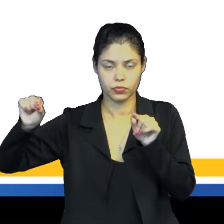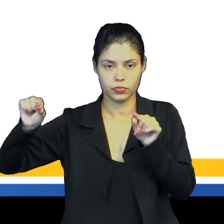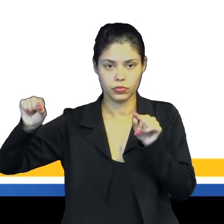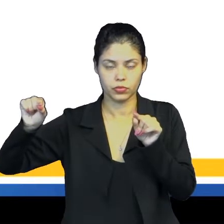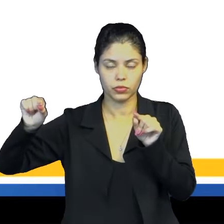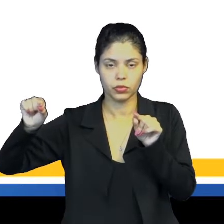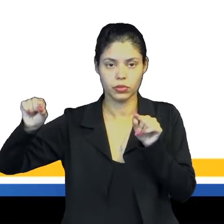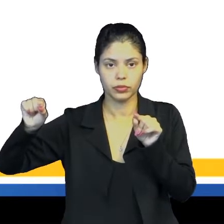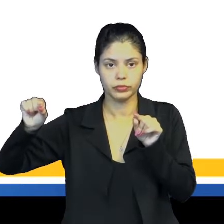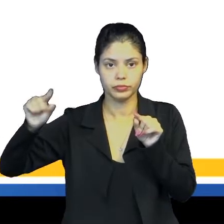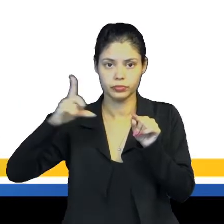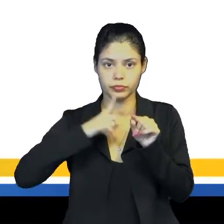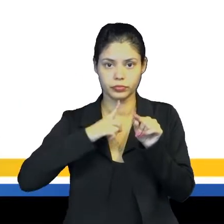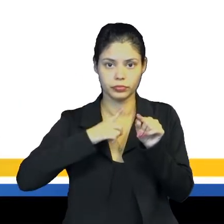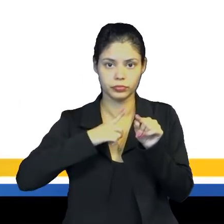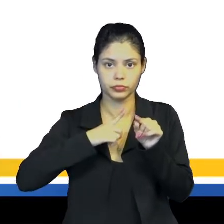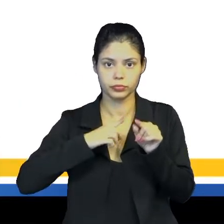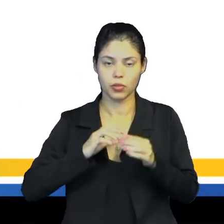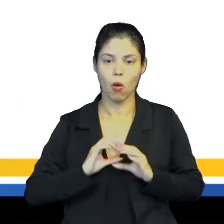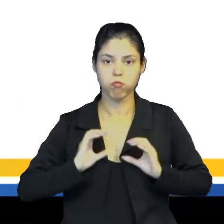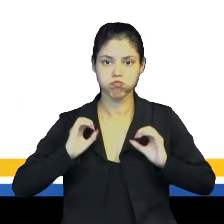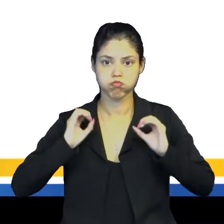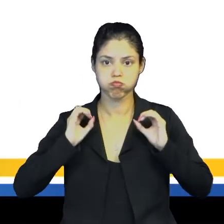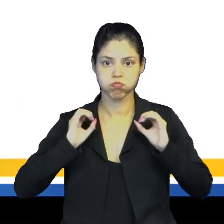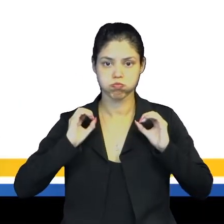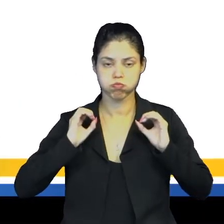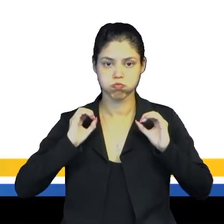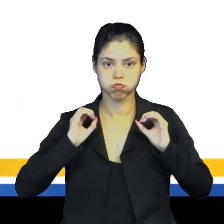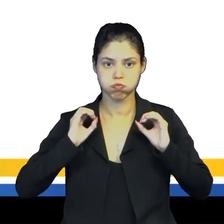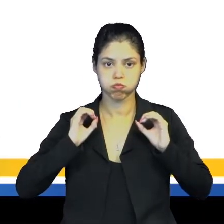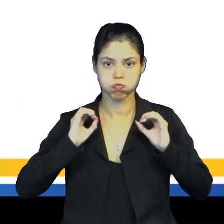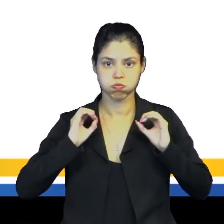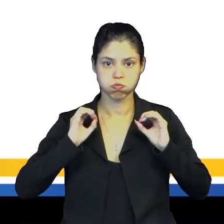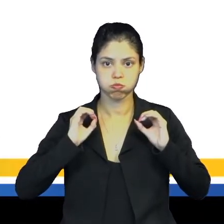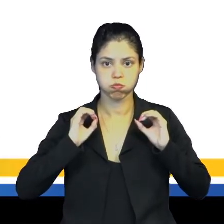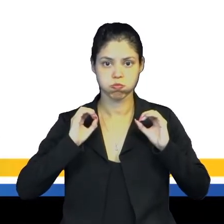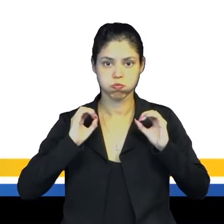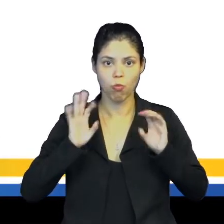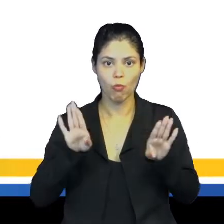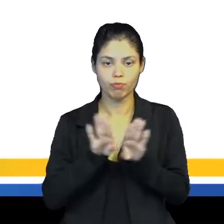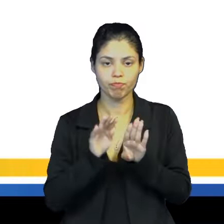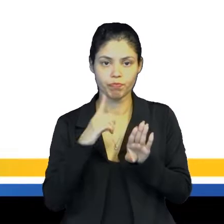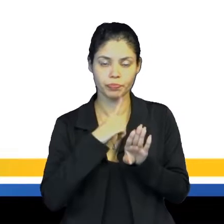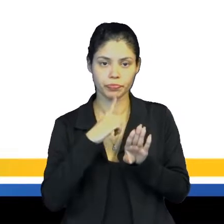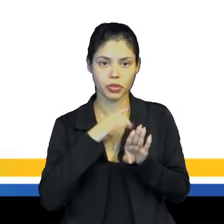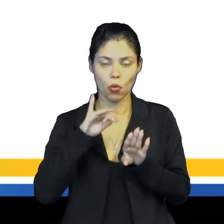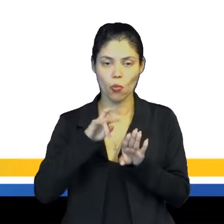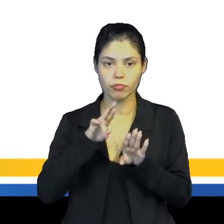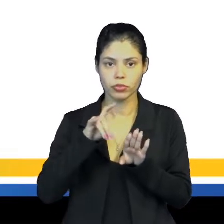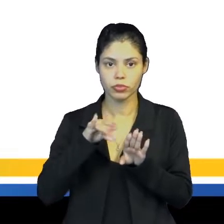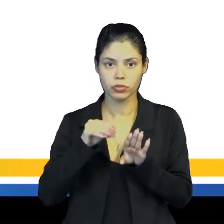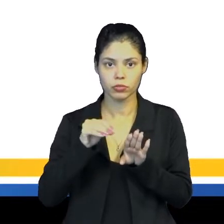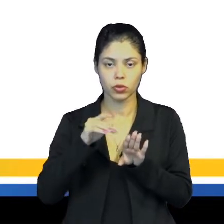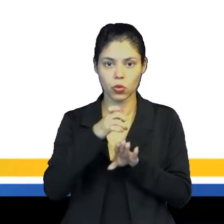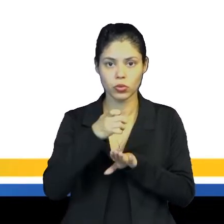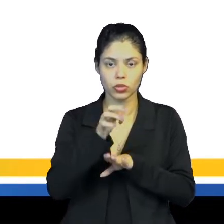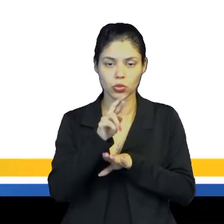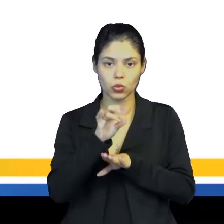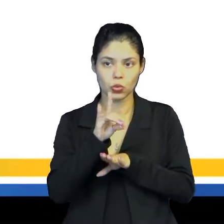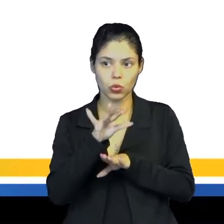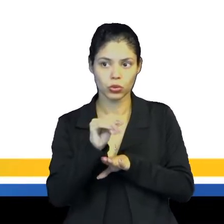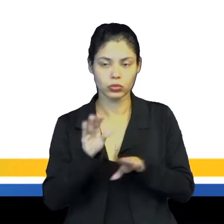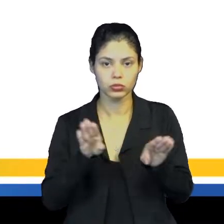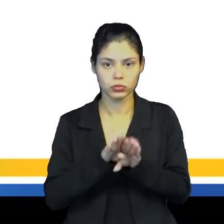urina. Nós temos aí o testículo. No testículo, acima dele, nós temos o epidídimo e nós temos o escroto